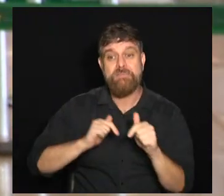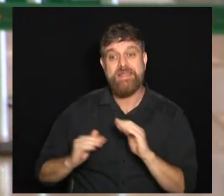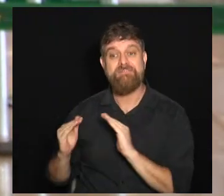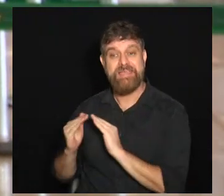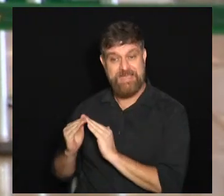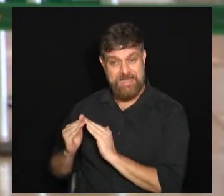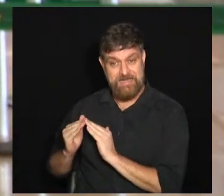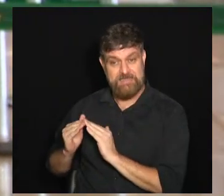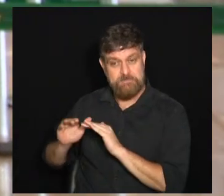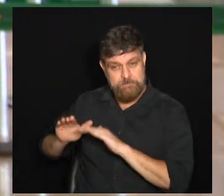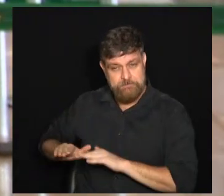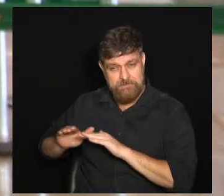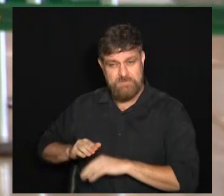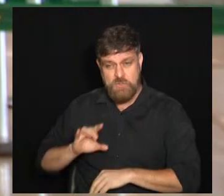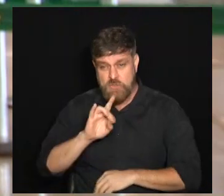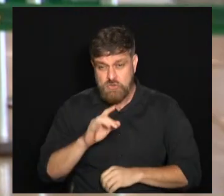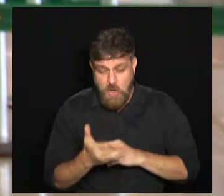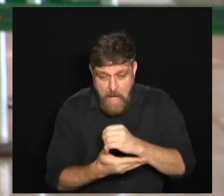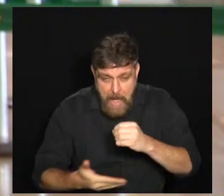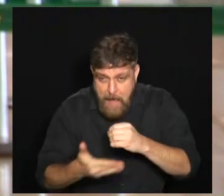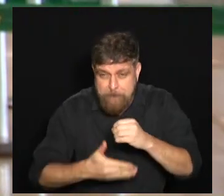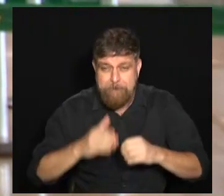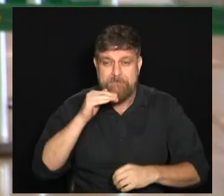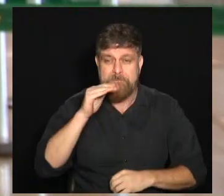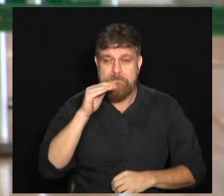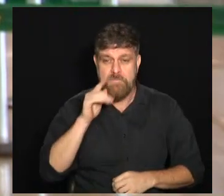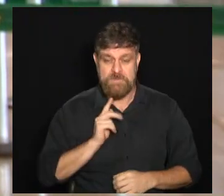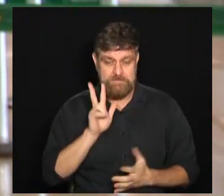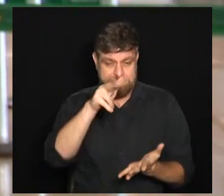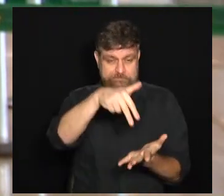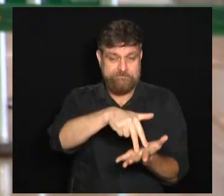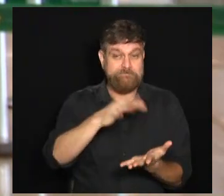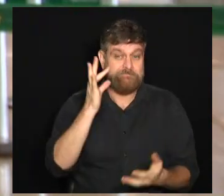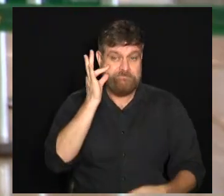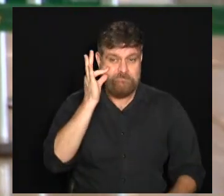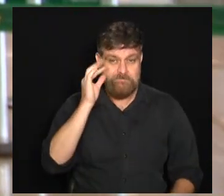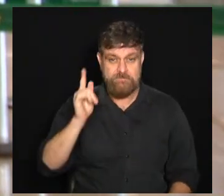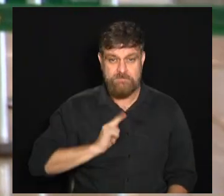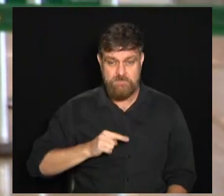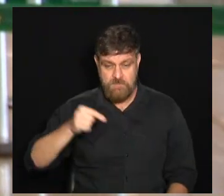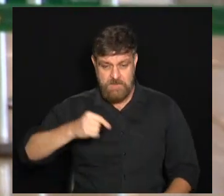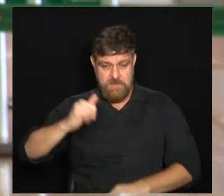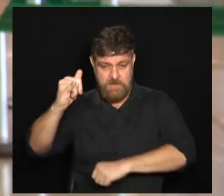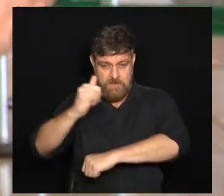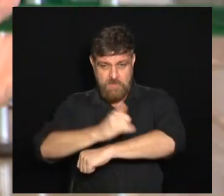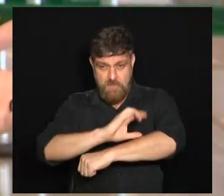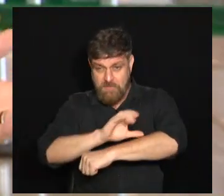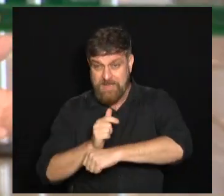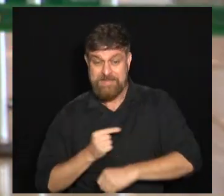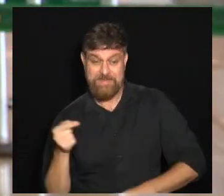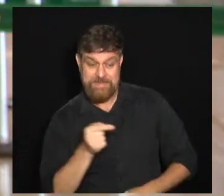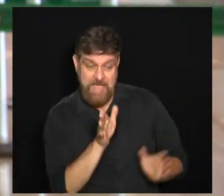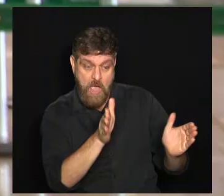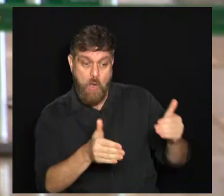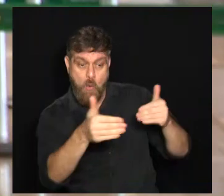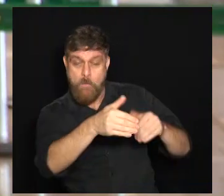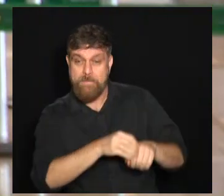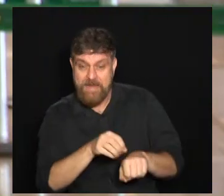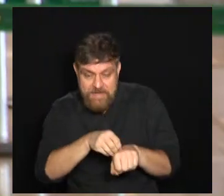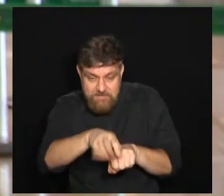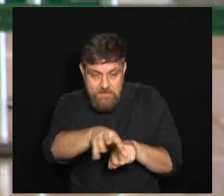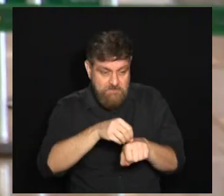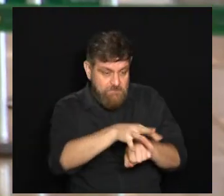funcionários de áreas essenciais do aeroporto, né? É bom lembrar que o aeroporto tem um terminal de carga, né, que tem